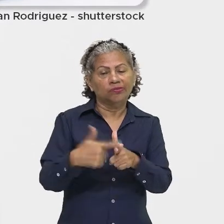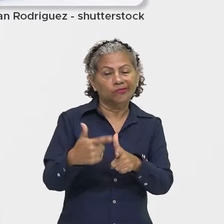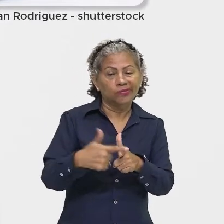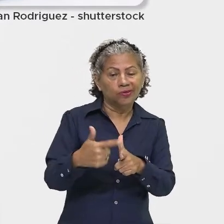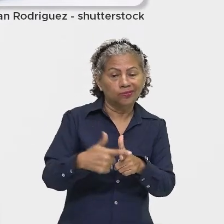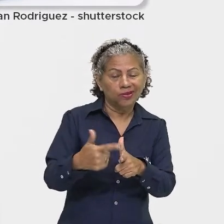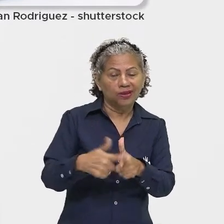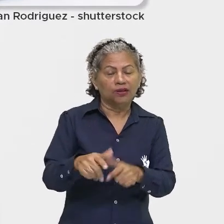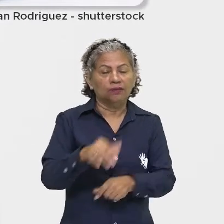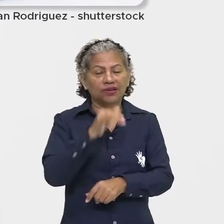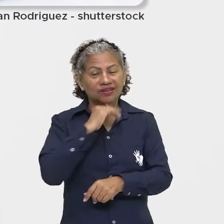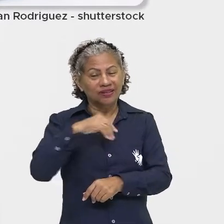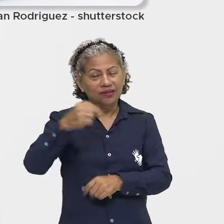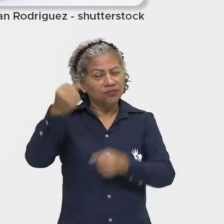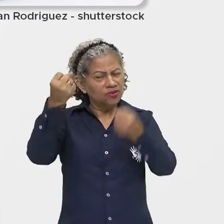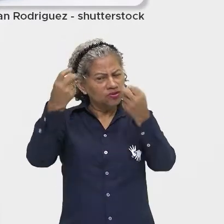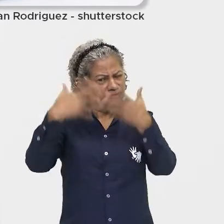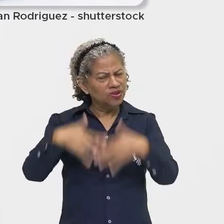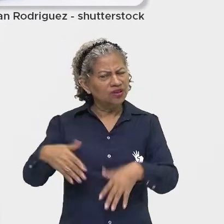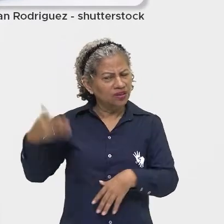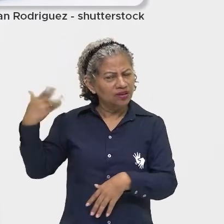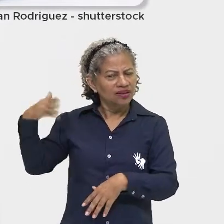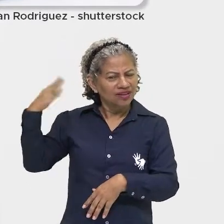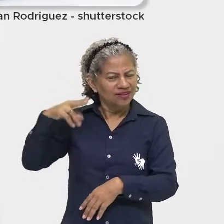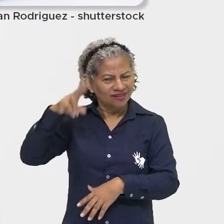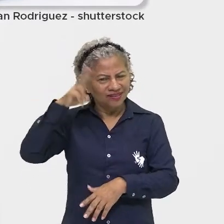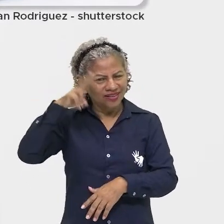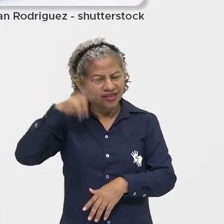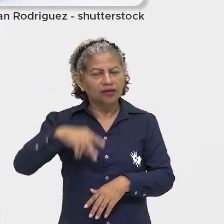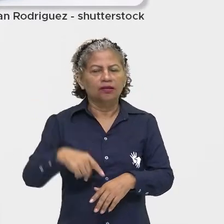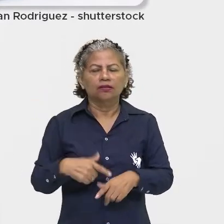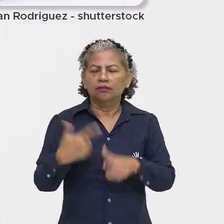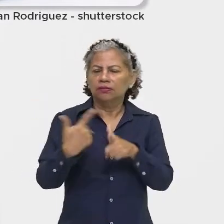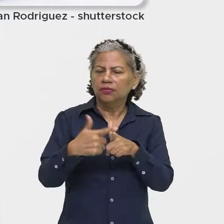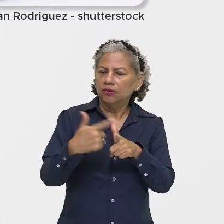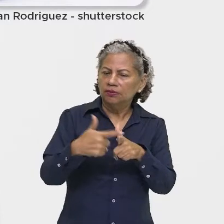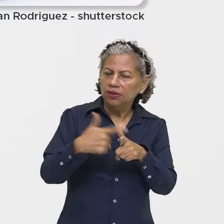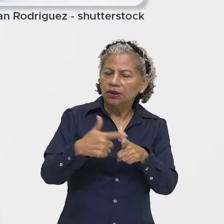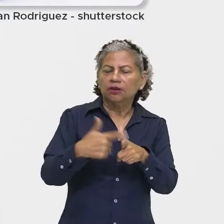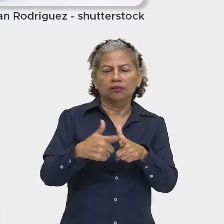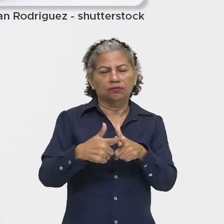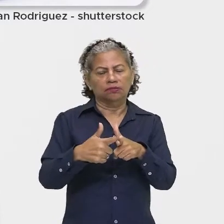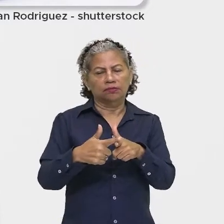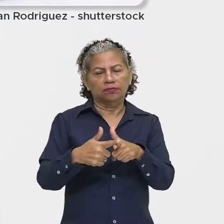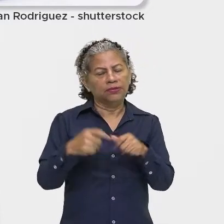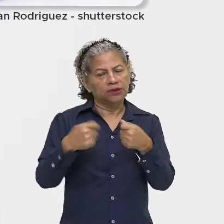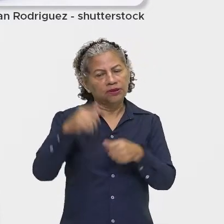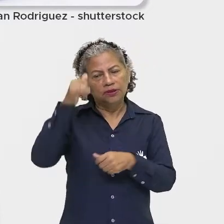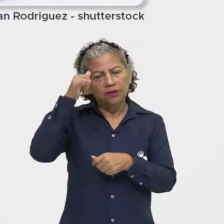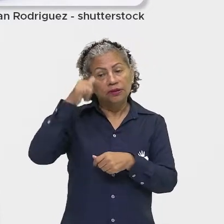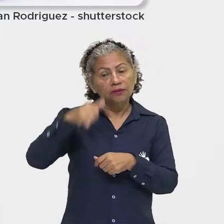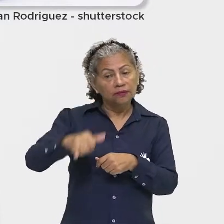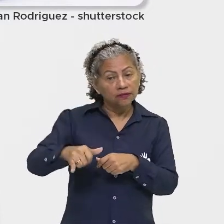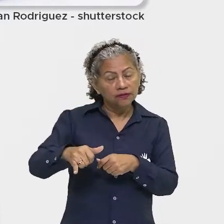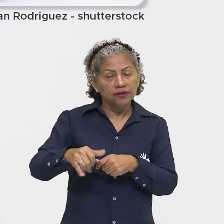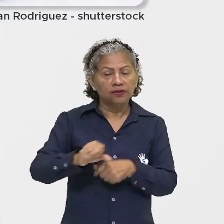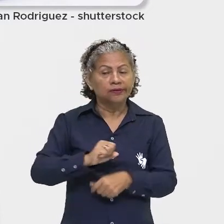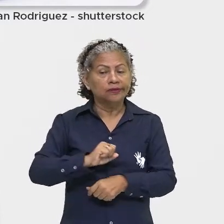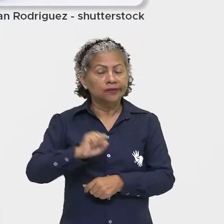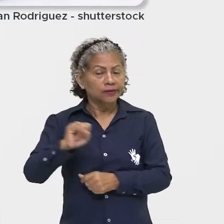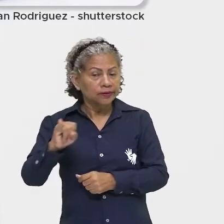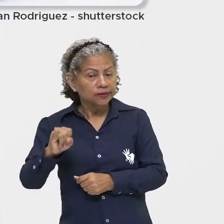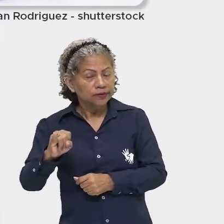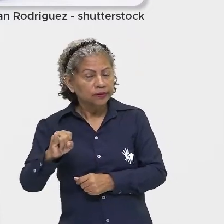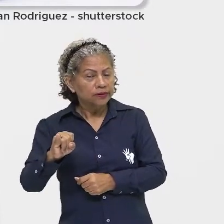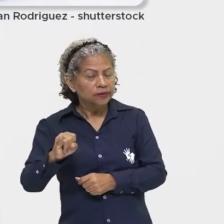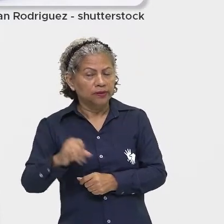nos capítulos anteriores, né? Nós já falamos sobre isso. Muitos desses problemas seriam evitados e amenizados se houvesse a